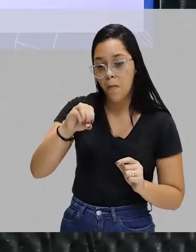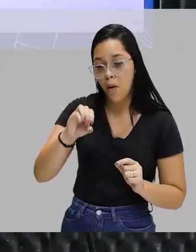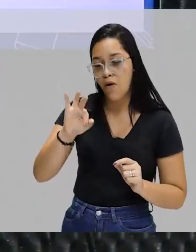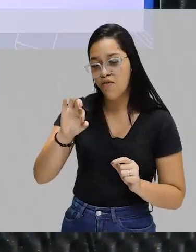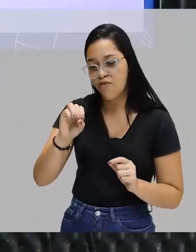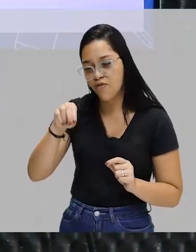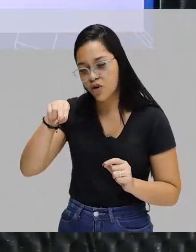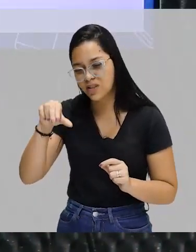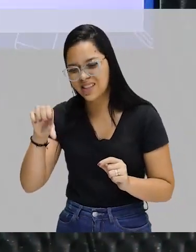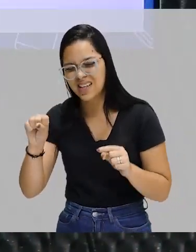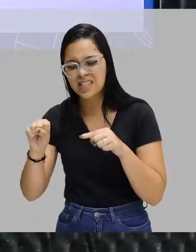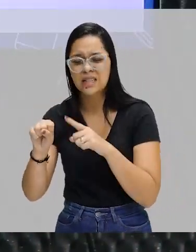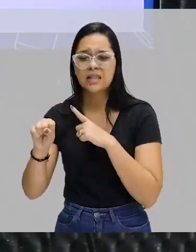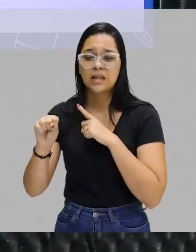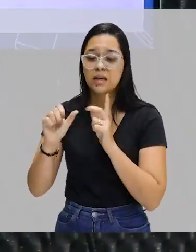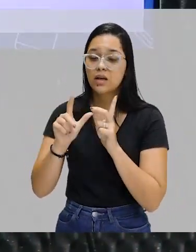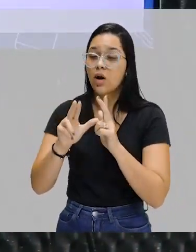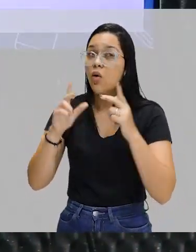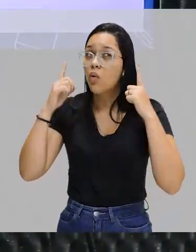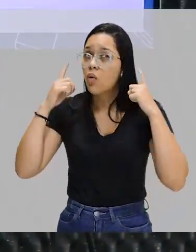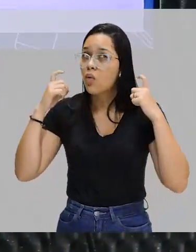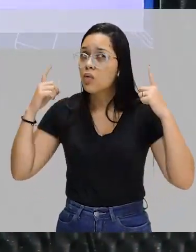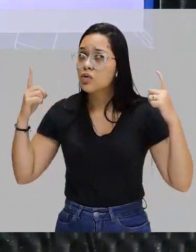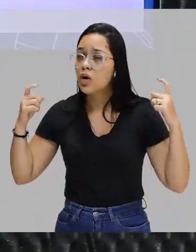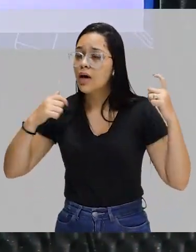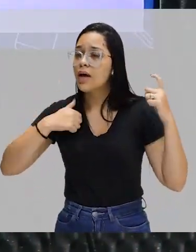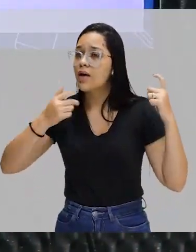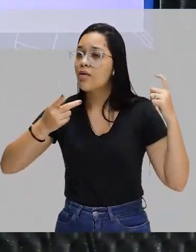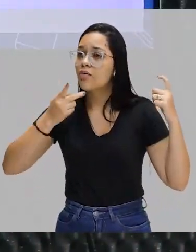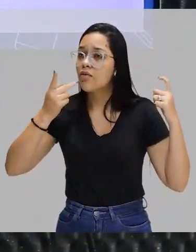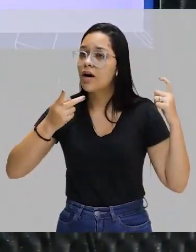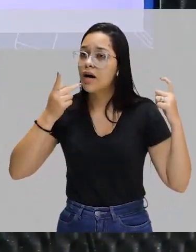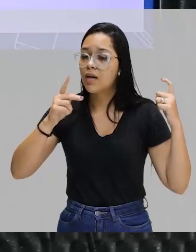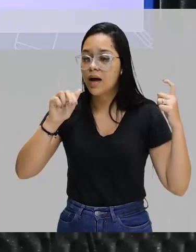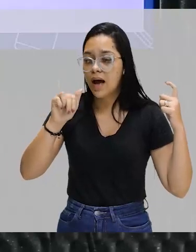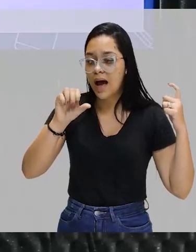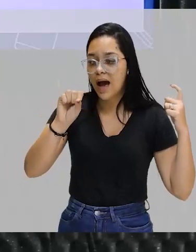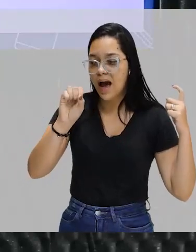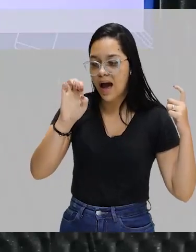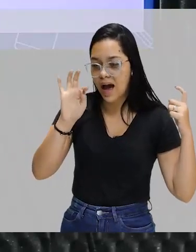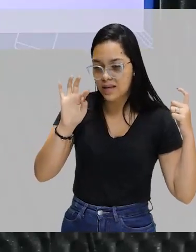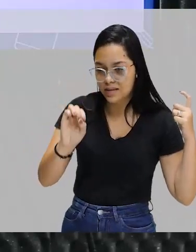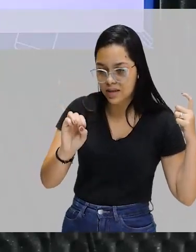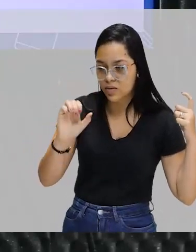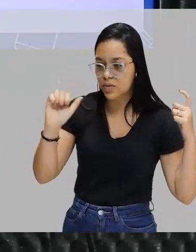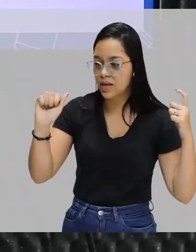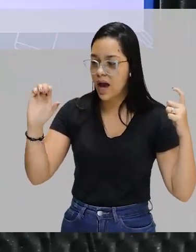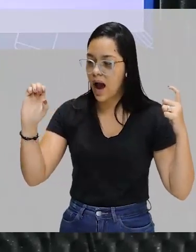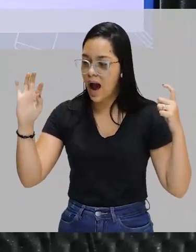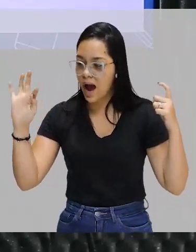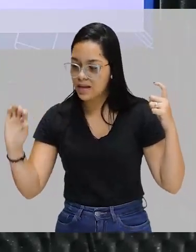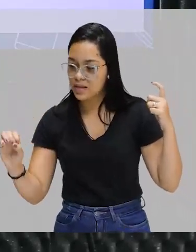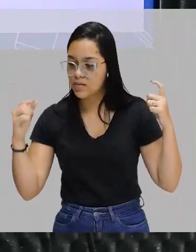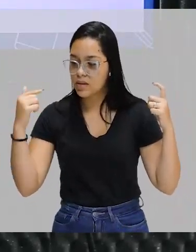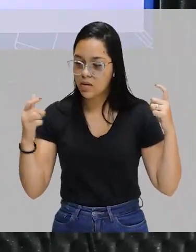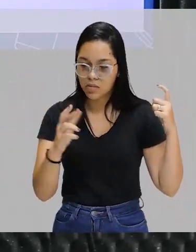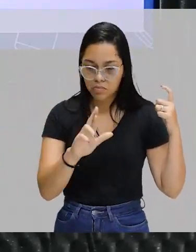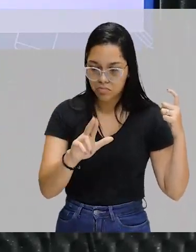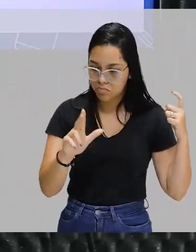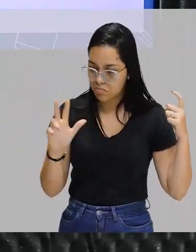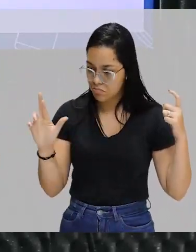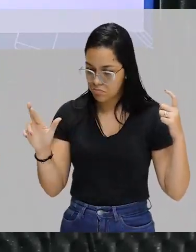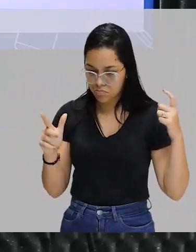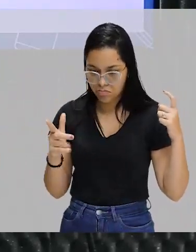que são homófonas? Elas têm o mesmo som. Quando eu falo acento e acento, não existe nenhuma